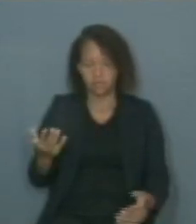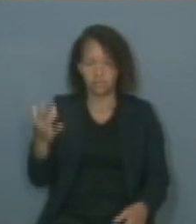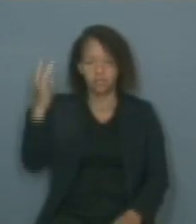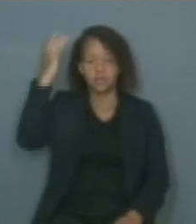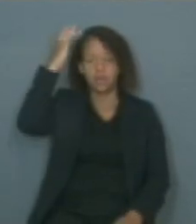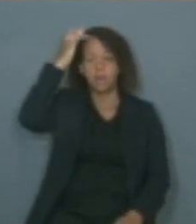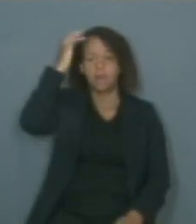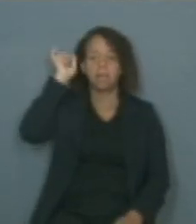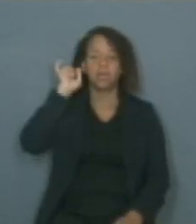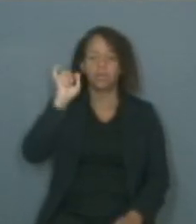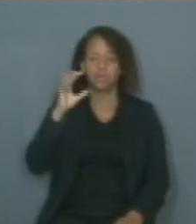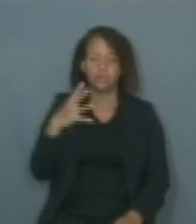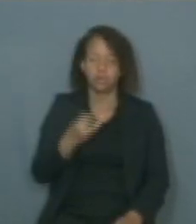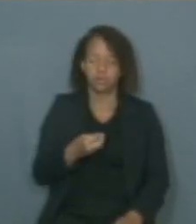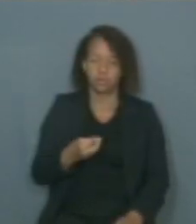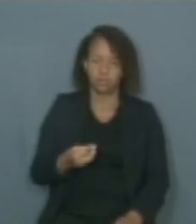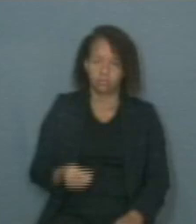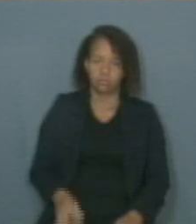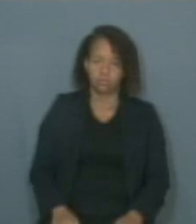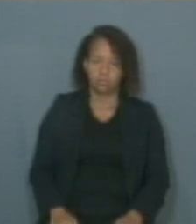disso aí, vereador Eduardo Moura?